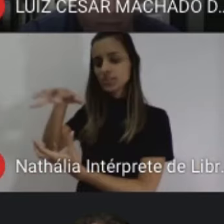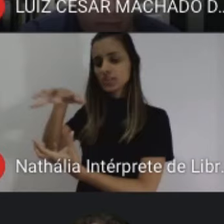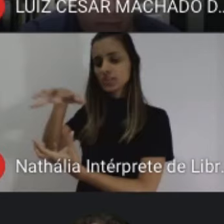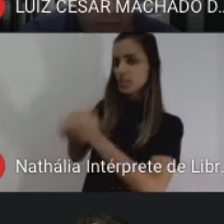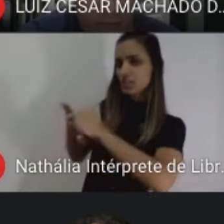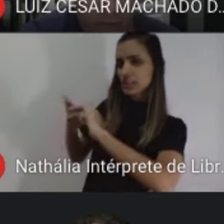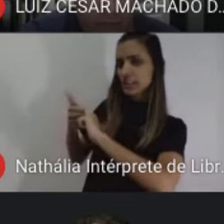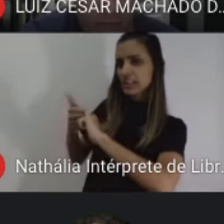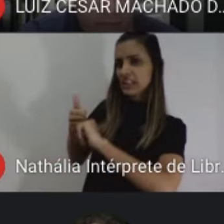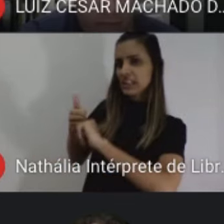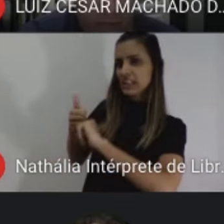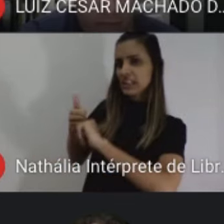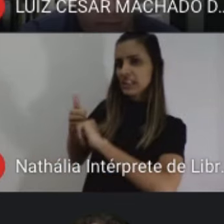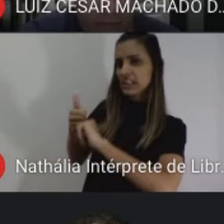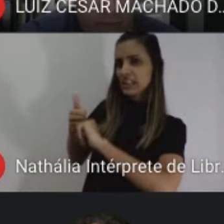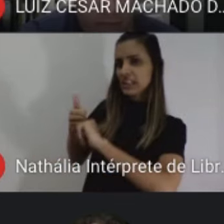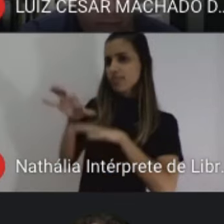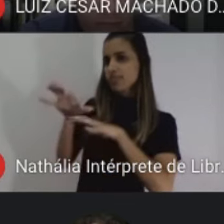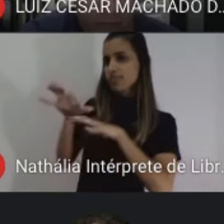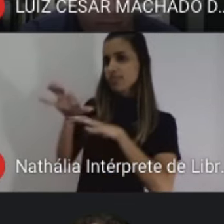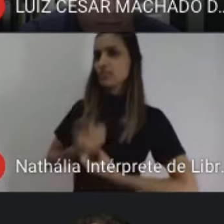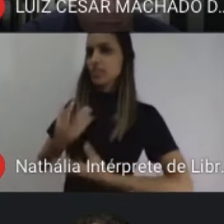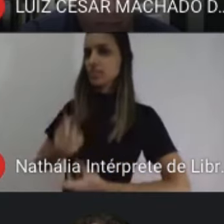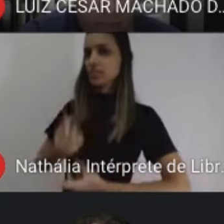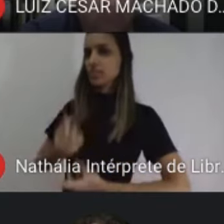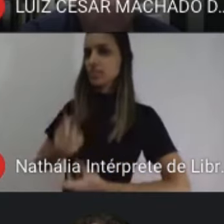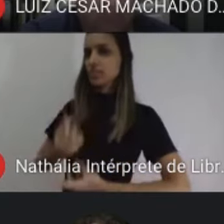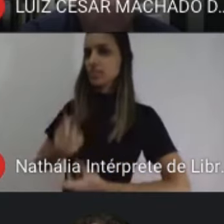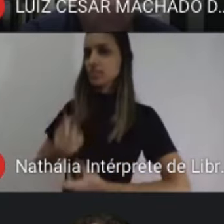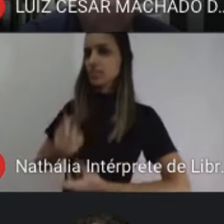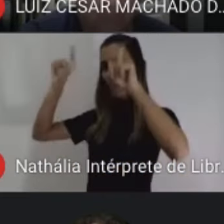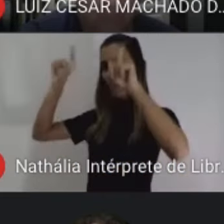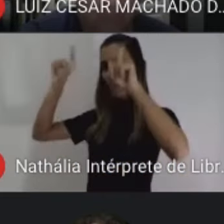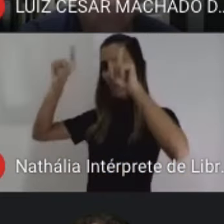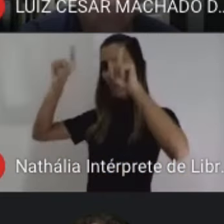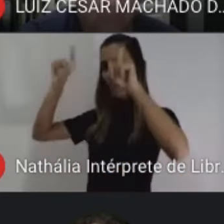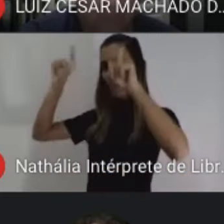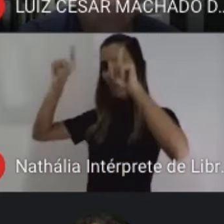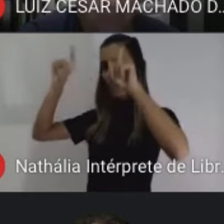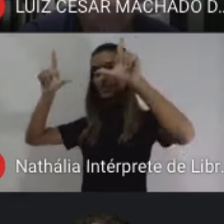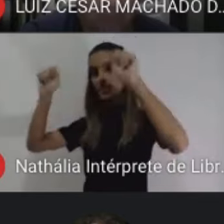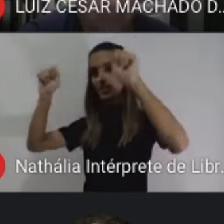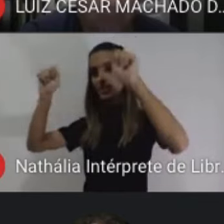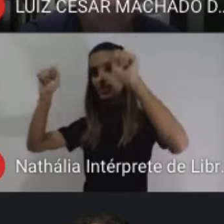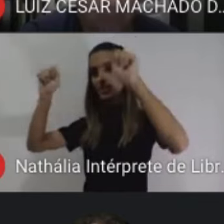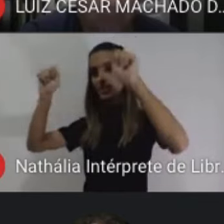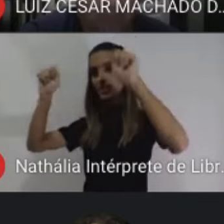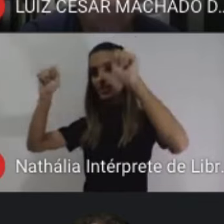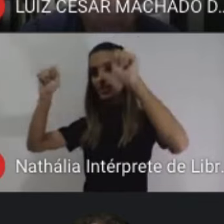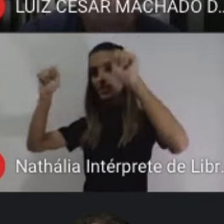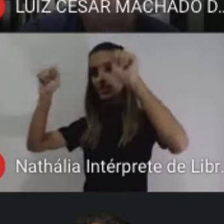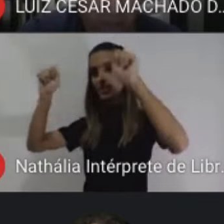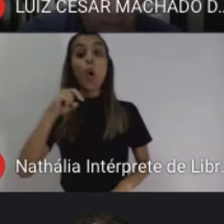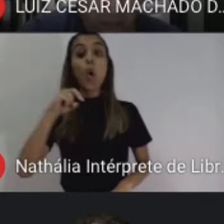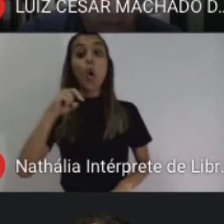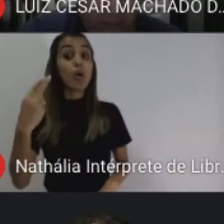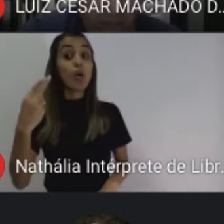ou mesmo que sejam apenas falas, cartazes, são mais do que isso, são ações mesmo que feitas com